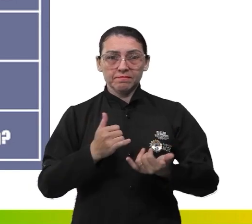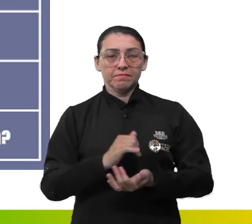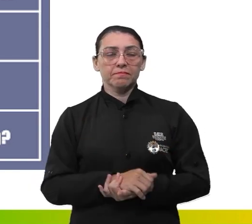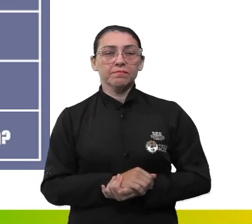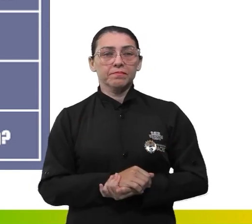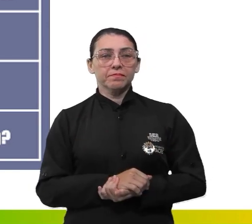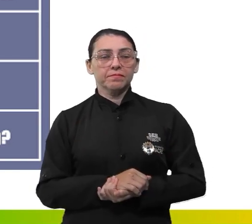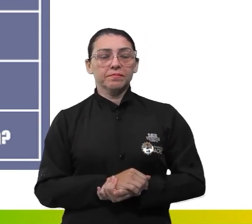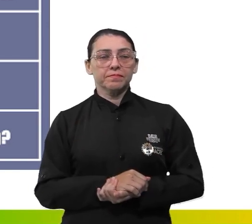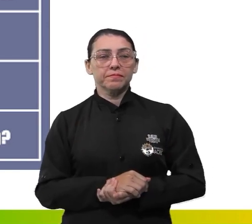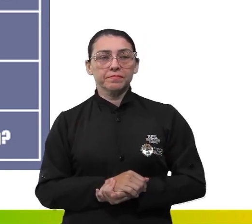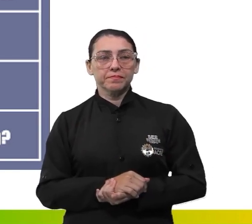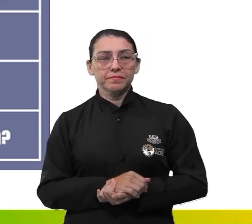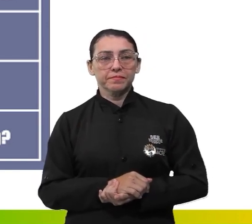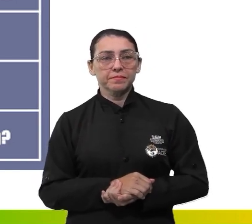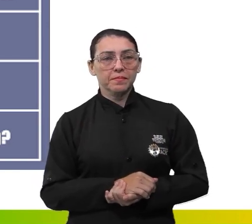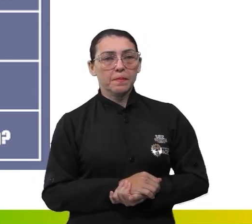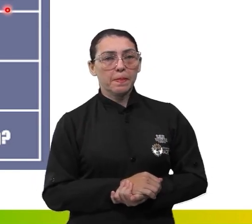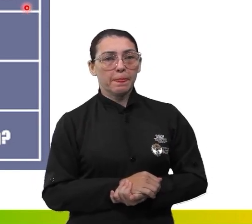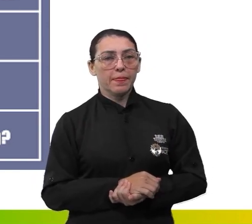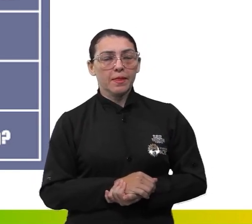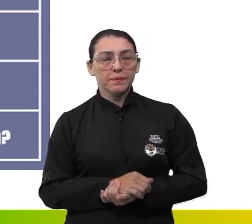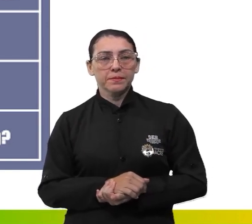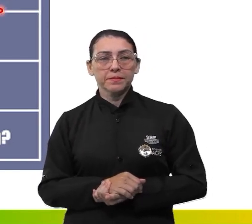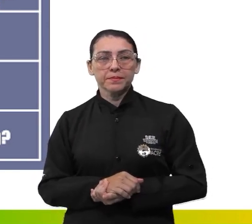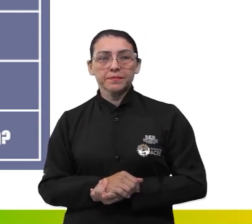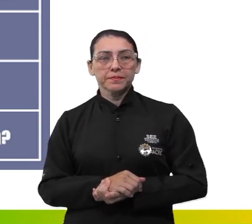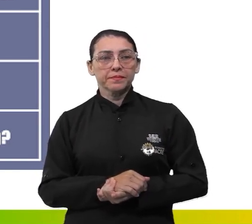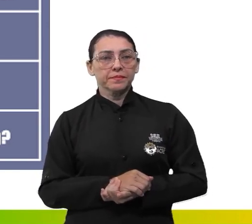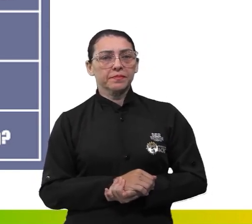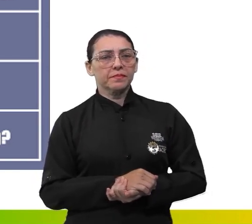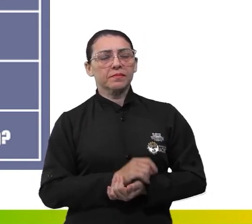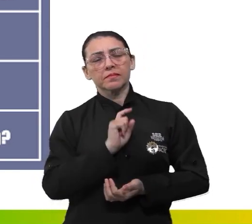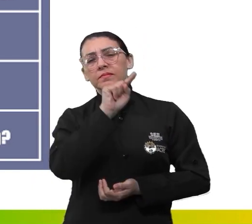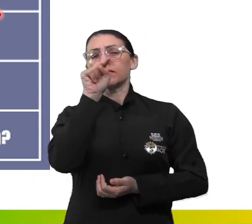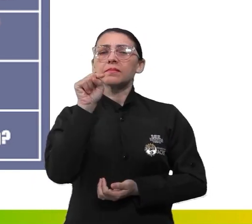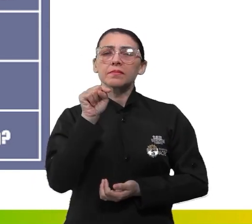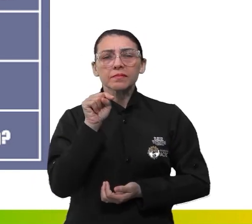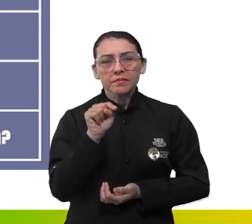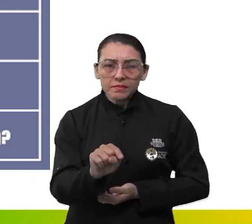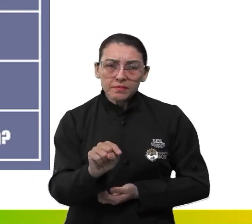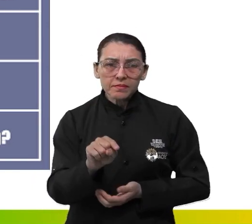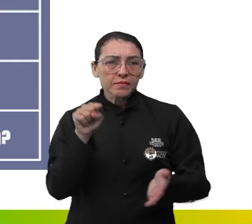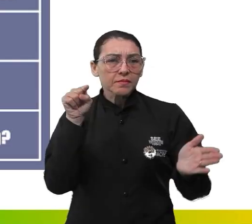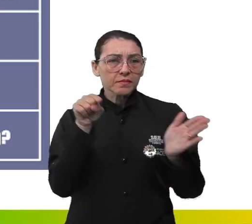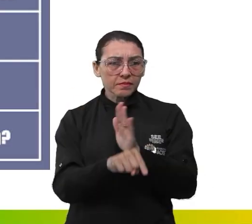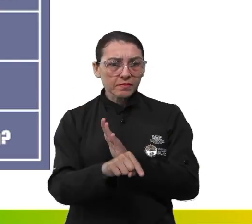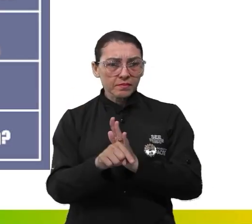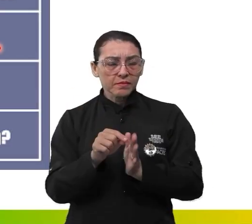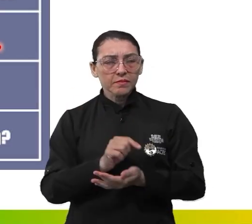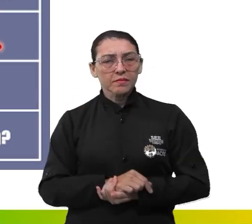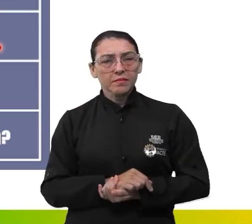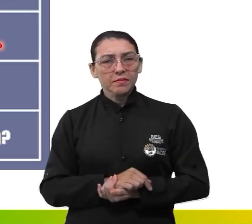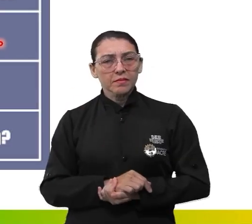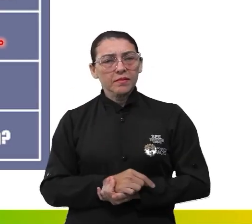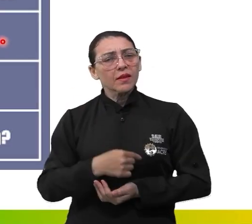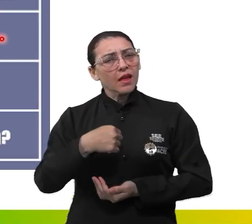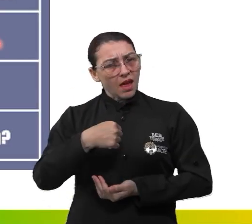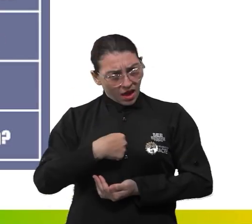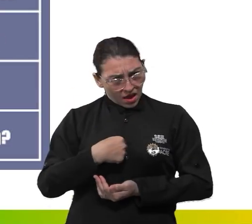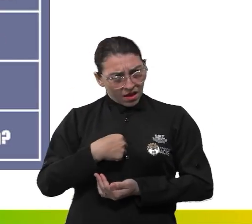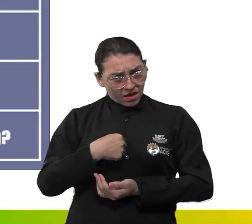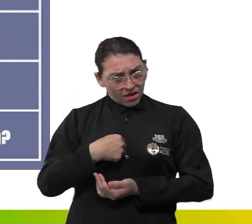forma negativa. E question na forma interrogativa, né, para a pergunta. Am I playing? Eu